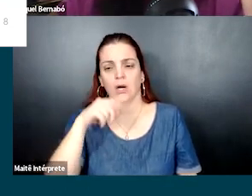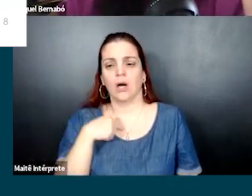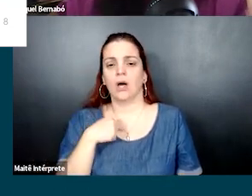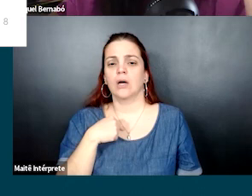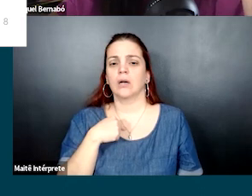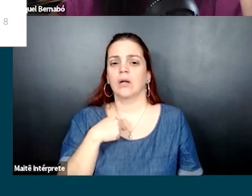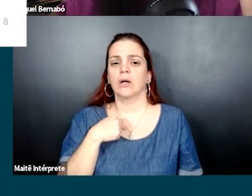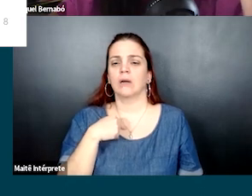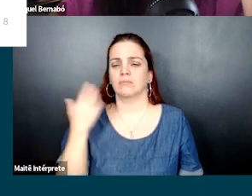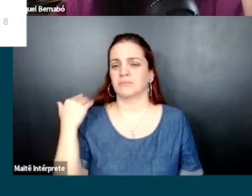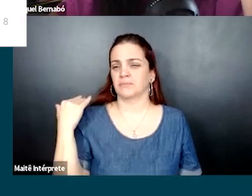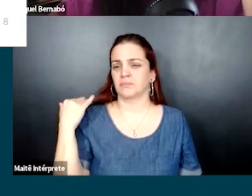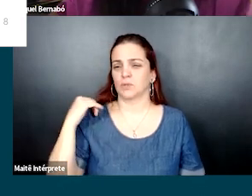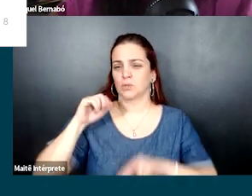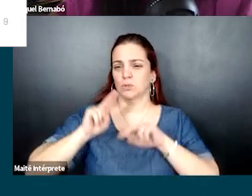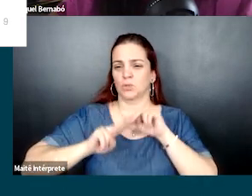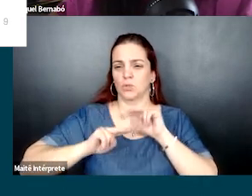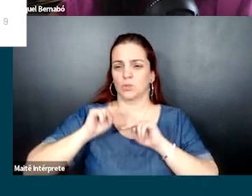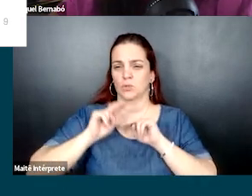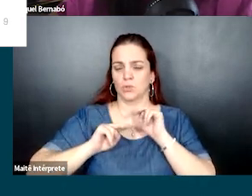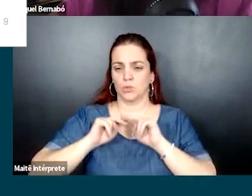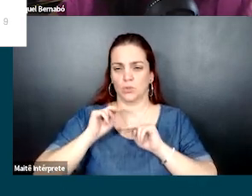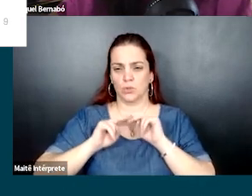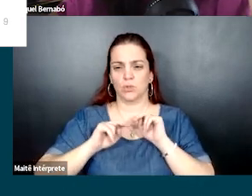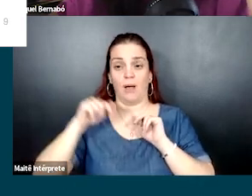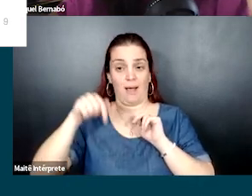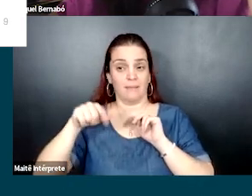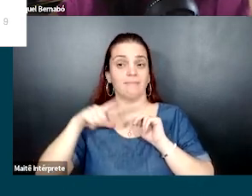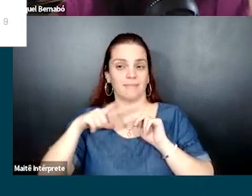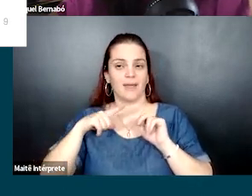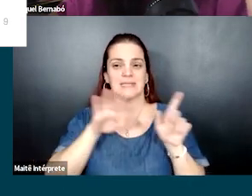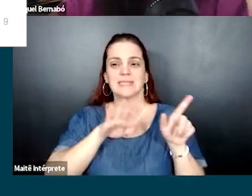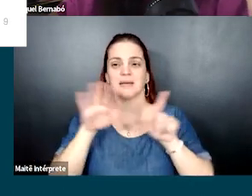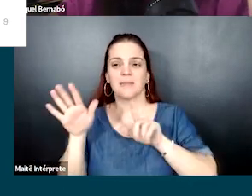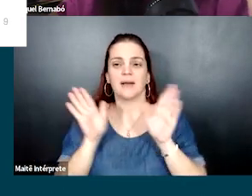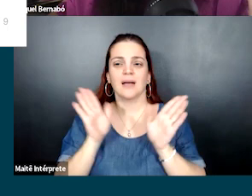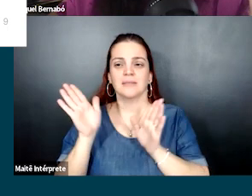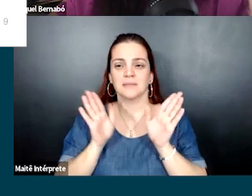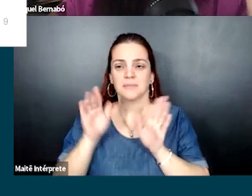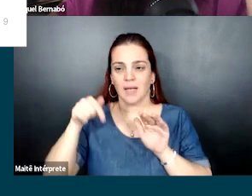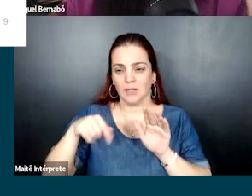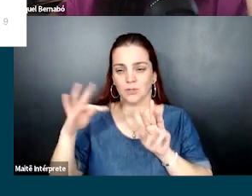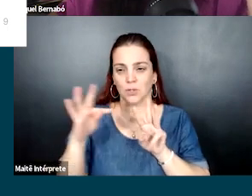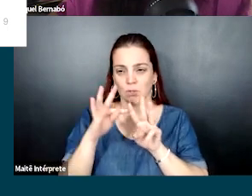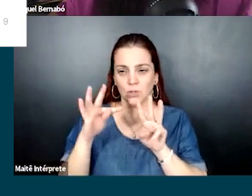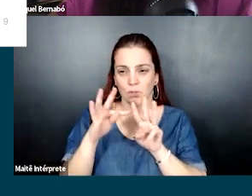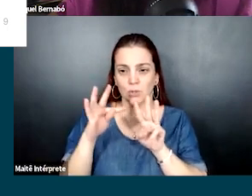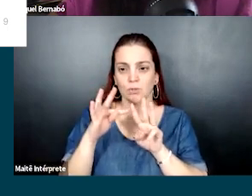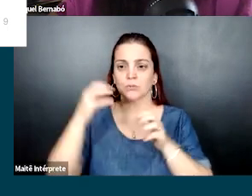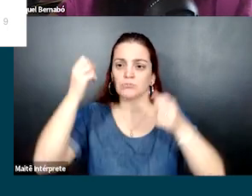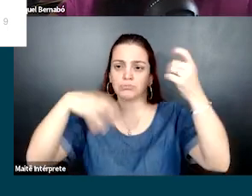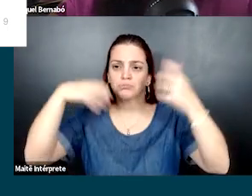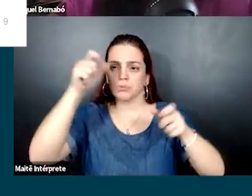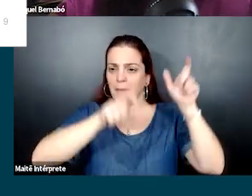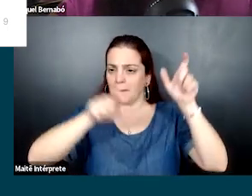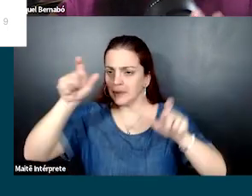nessa história, eu lembrei que no último junho, a gente teve a semana de acessibilidade aqui na TOTUS. E na